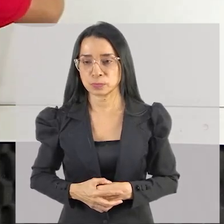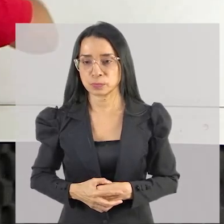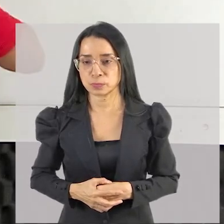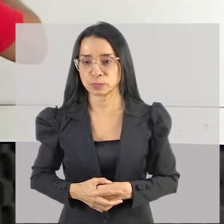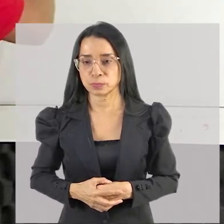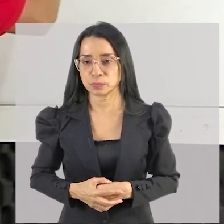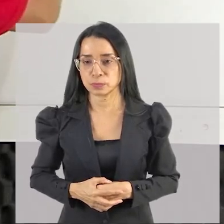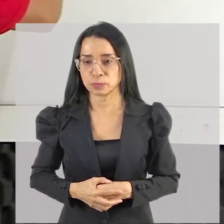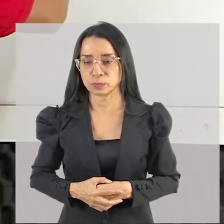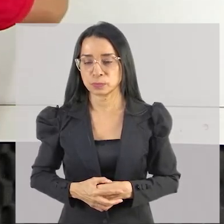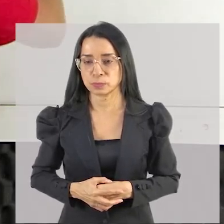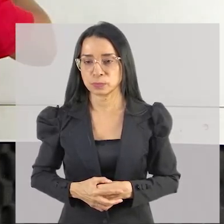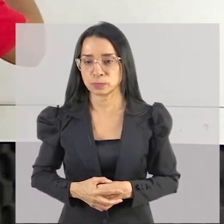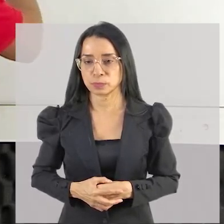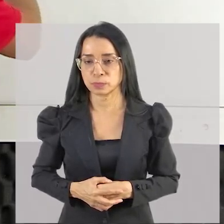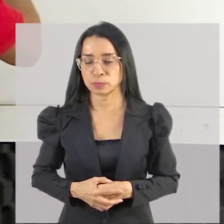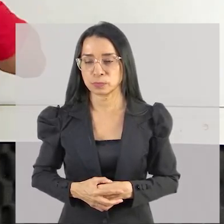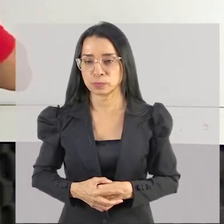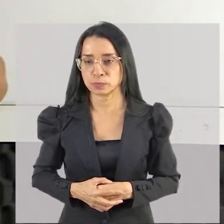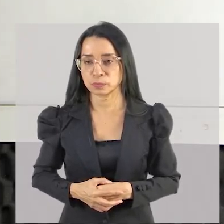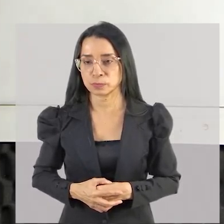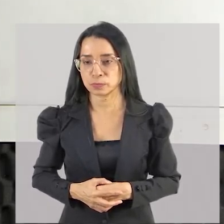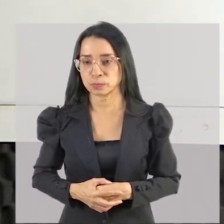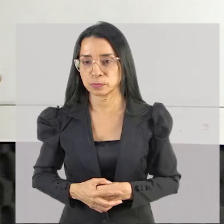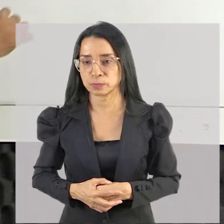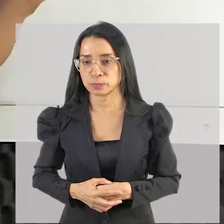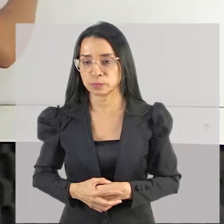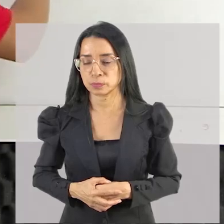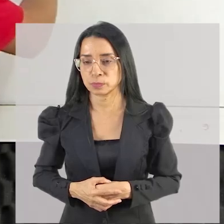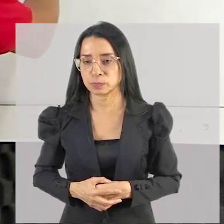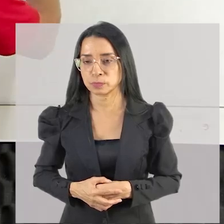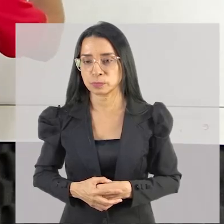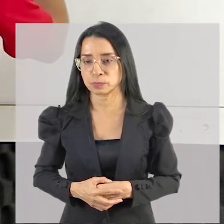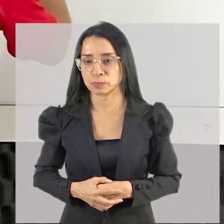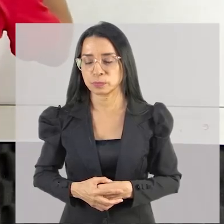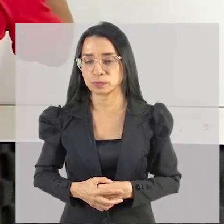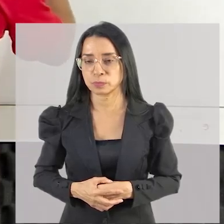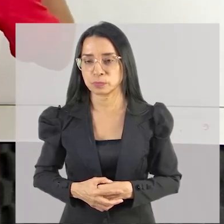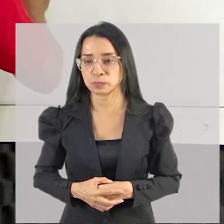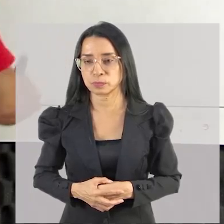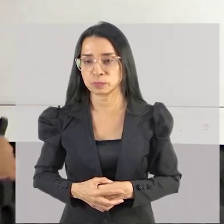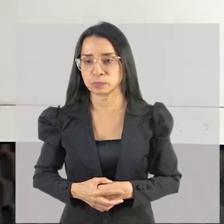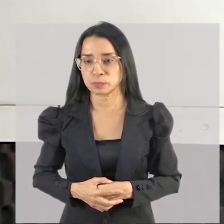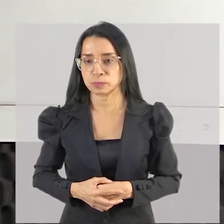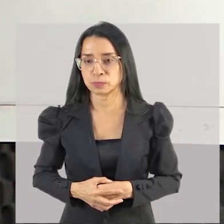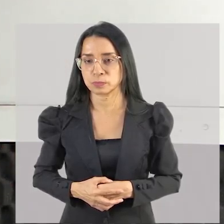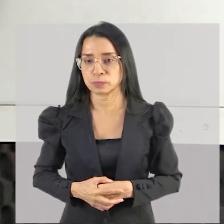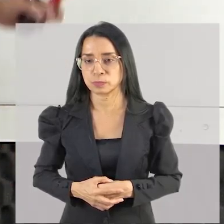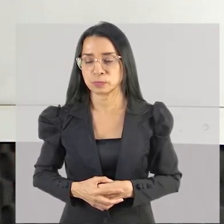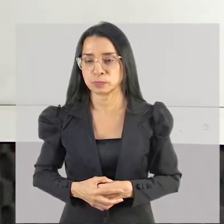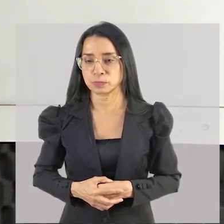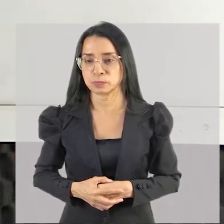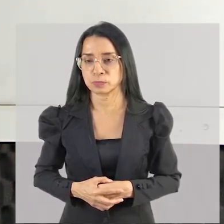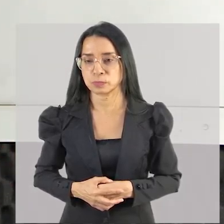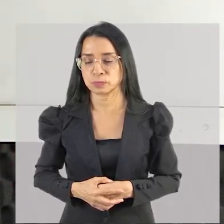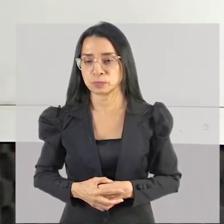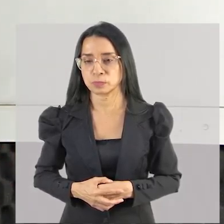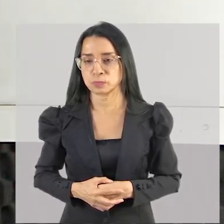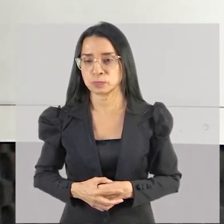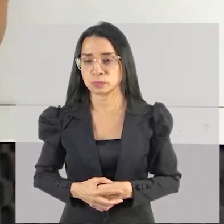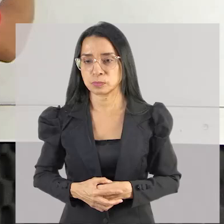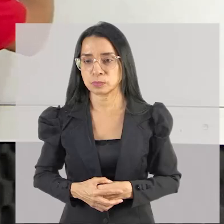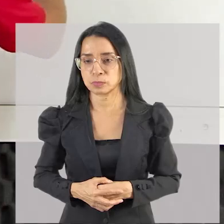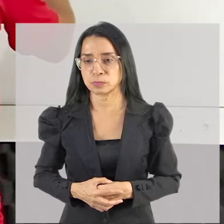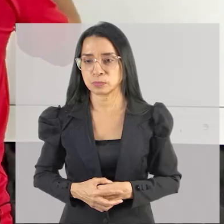eu já tenho 1000, com mais um zero já deu o quê? 10.000, ok? Pronto, 10.000 é igual a 1 milhão? Não.